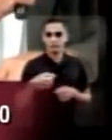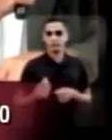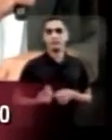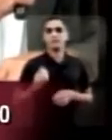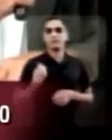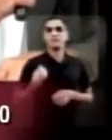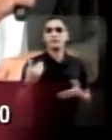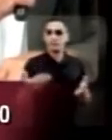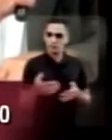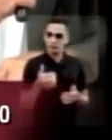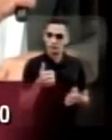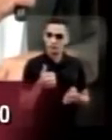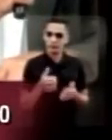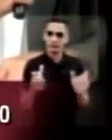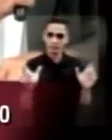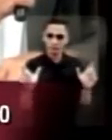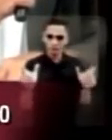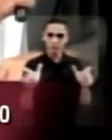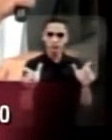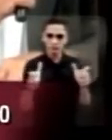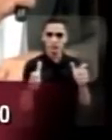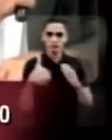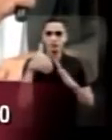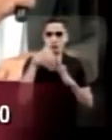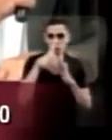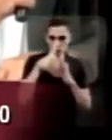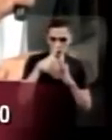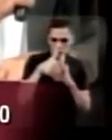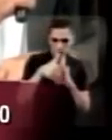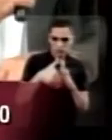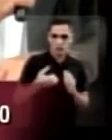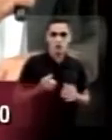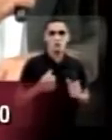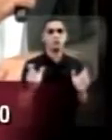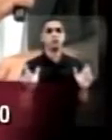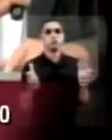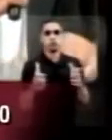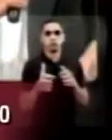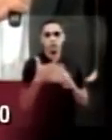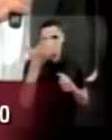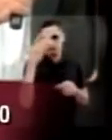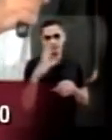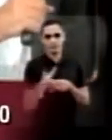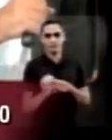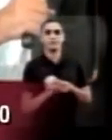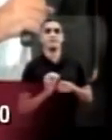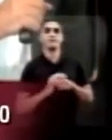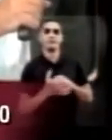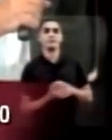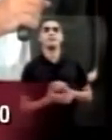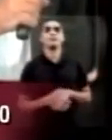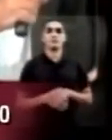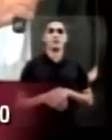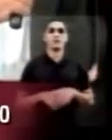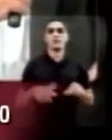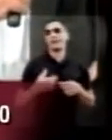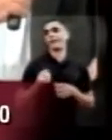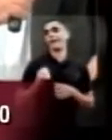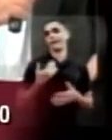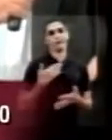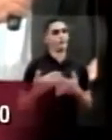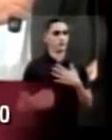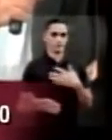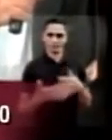uma persistente queda de dados. Então, isso não é número qualquer, isso